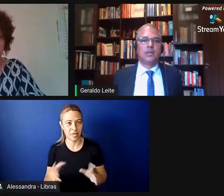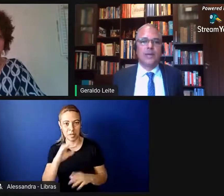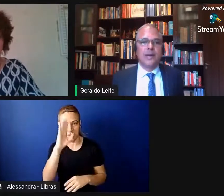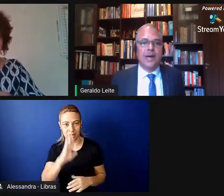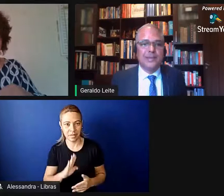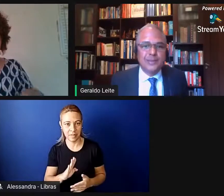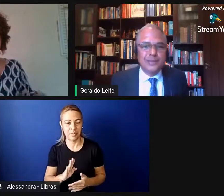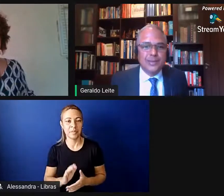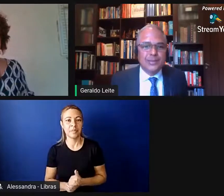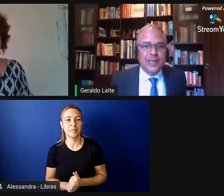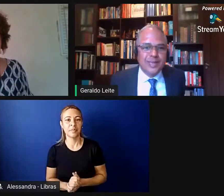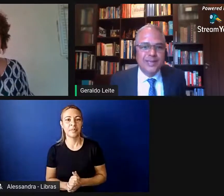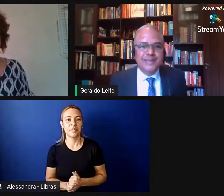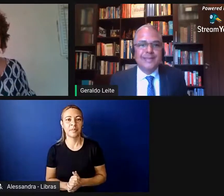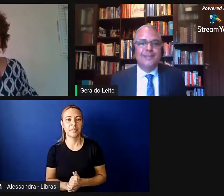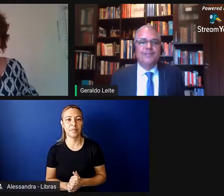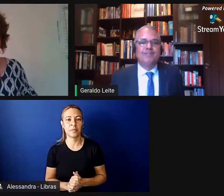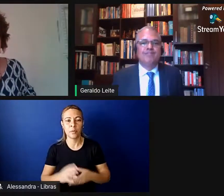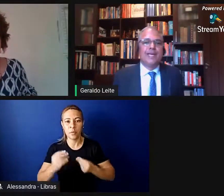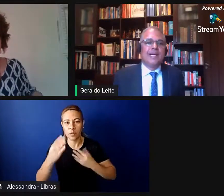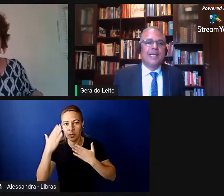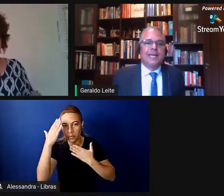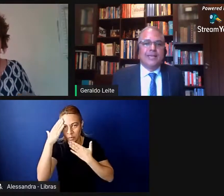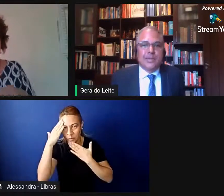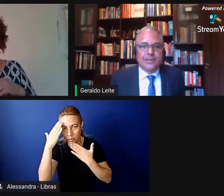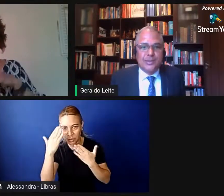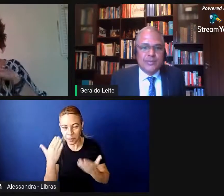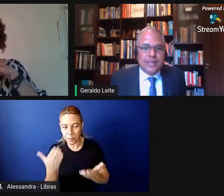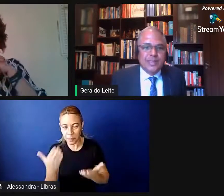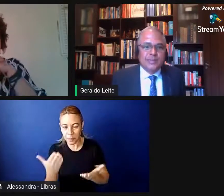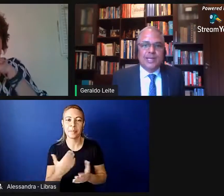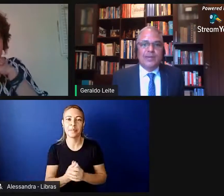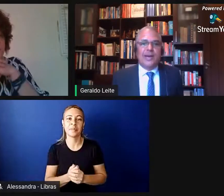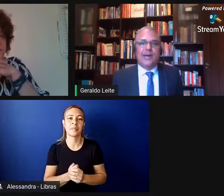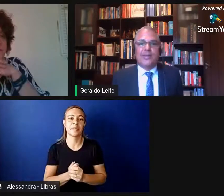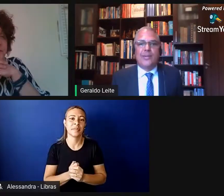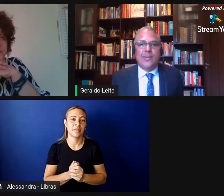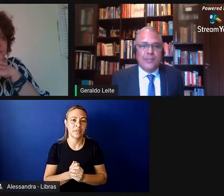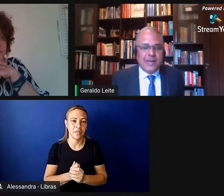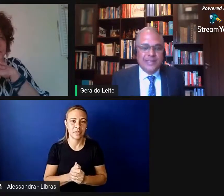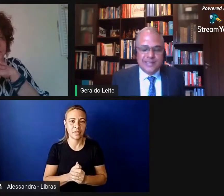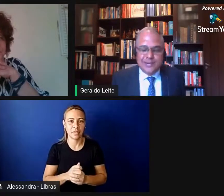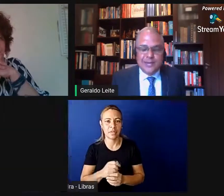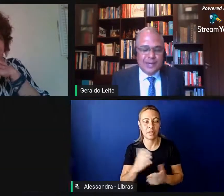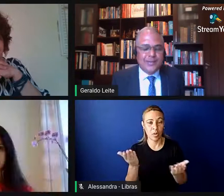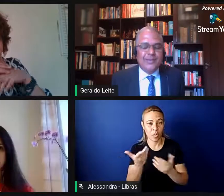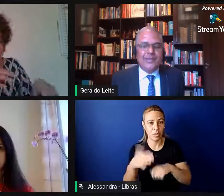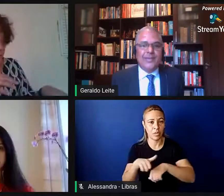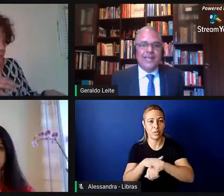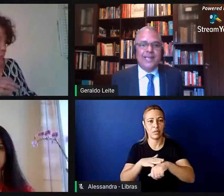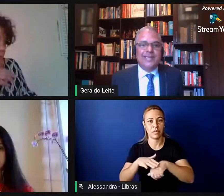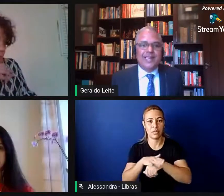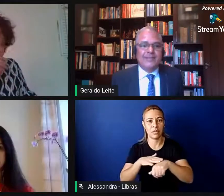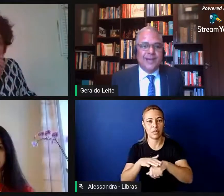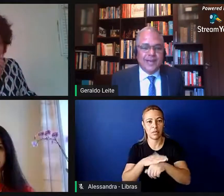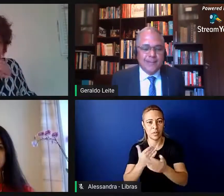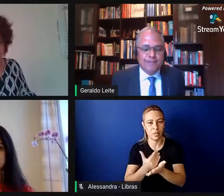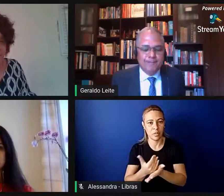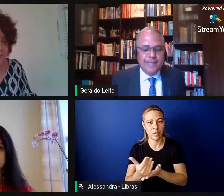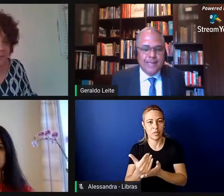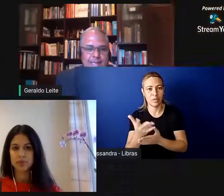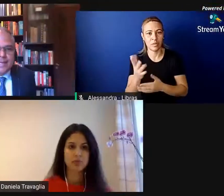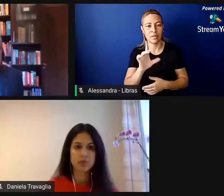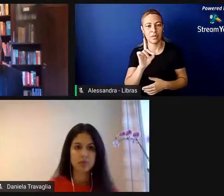Muito obrigado, doutora Melinda. Nós conversamos agora, a partir de agora, com a Daniela